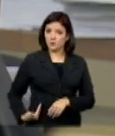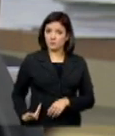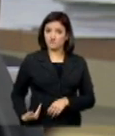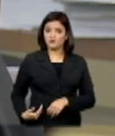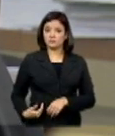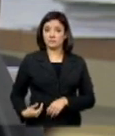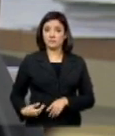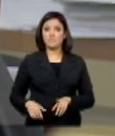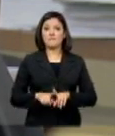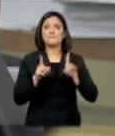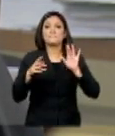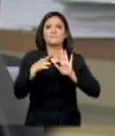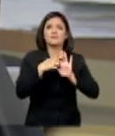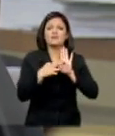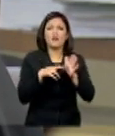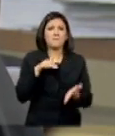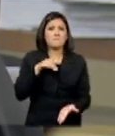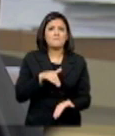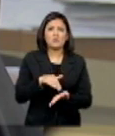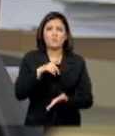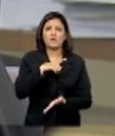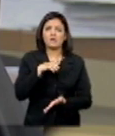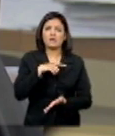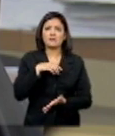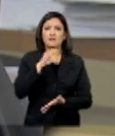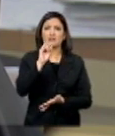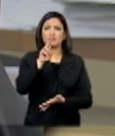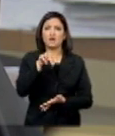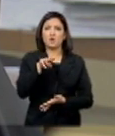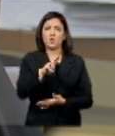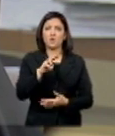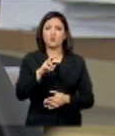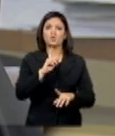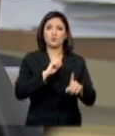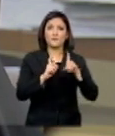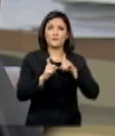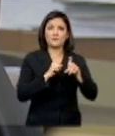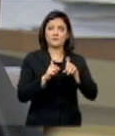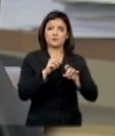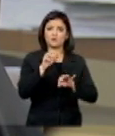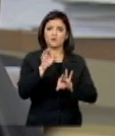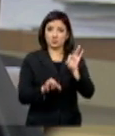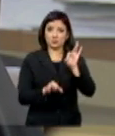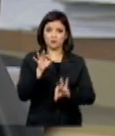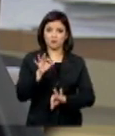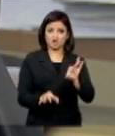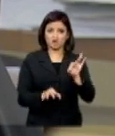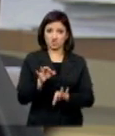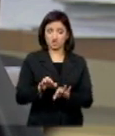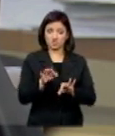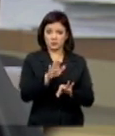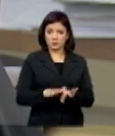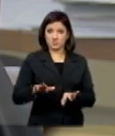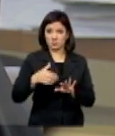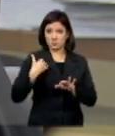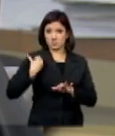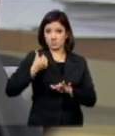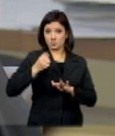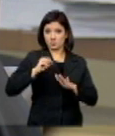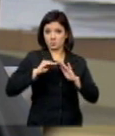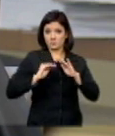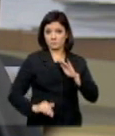já as regras mínimas das nações unidas para a administração da justiça menores são papal tadas por